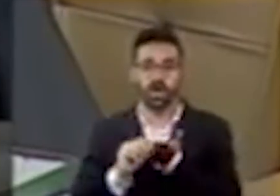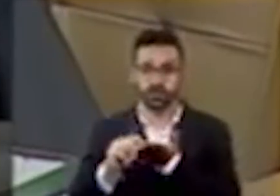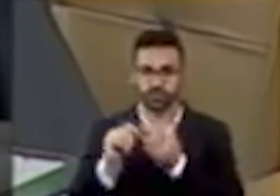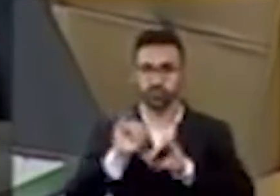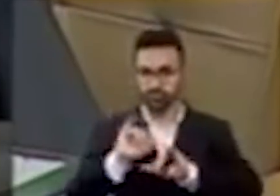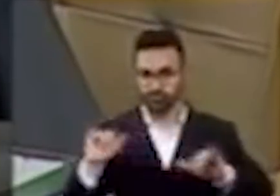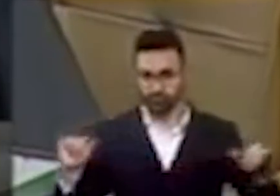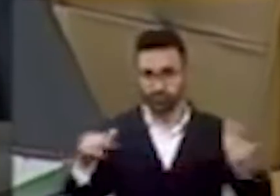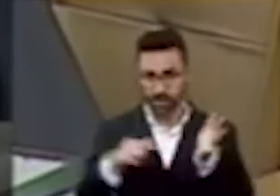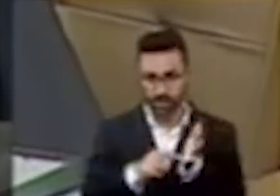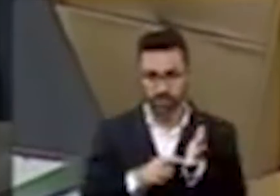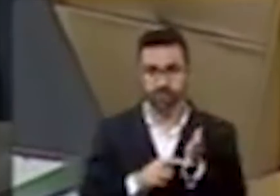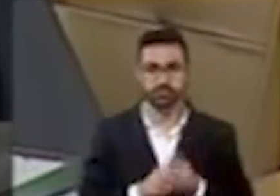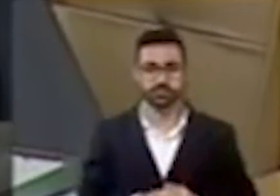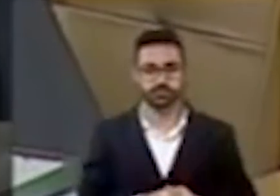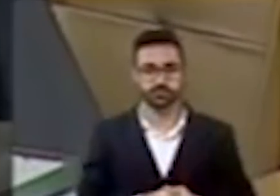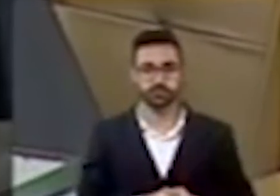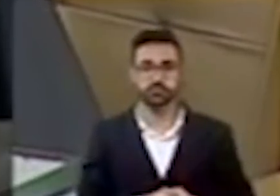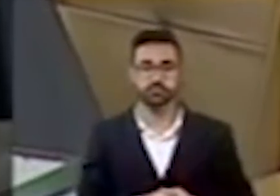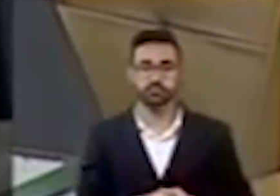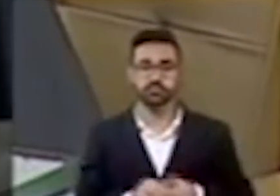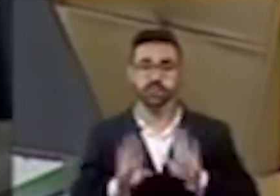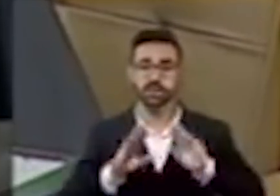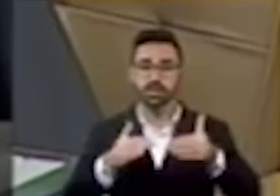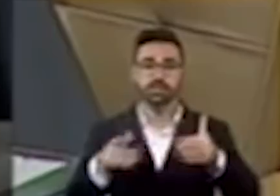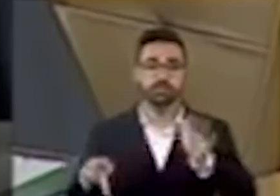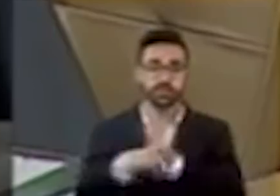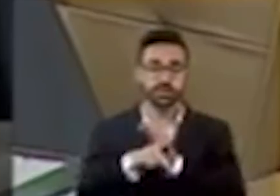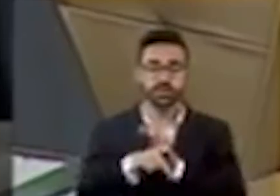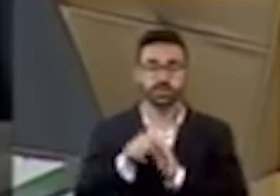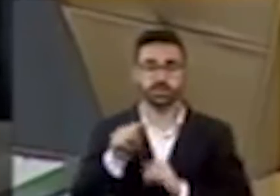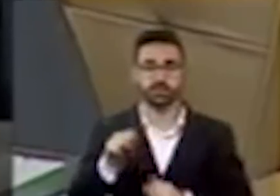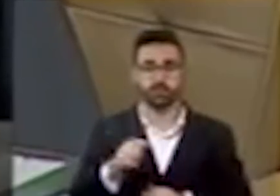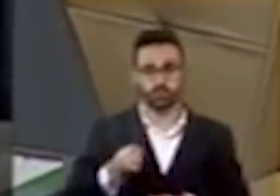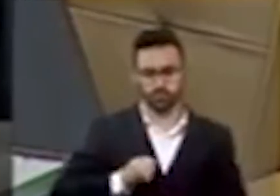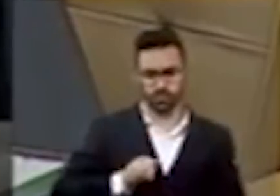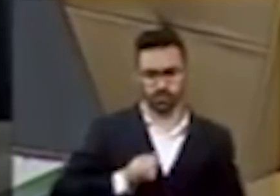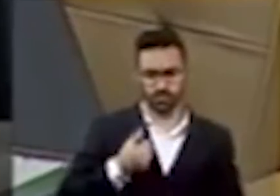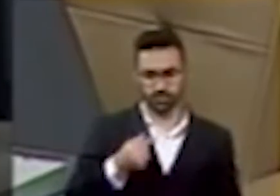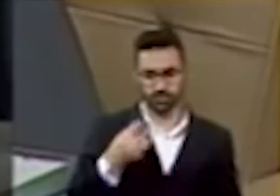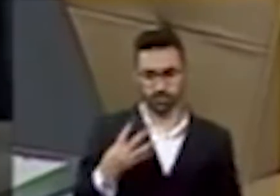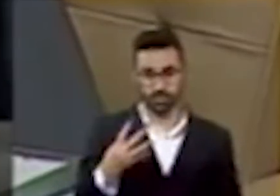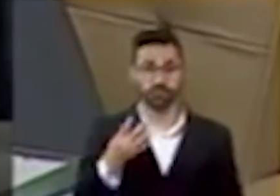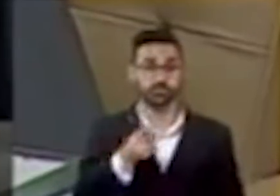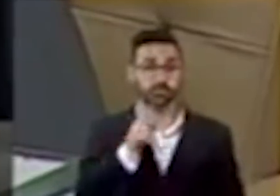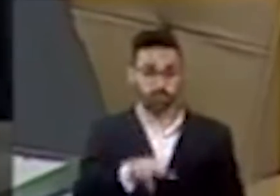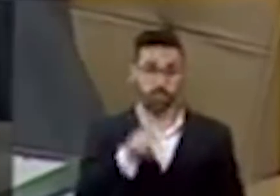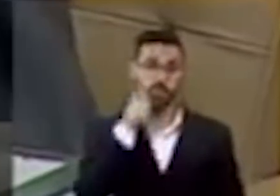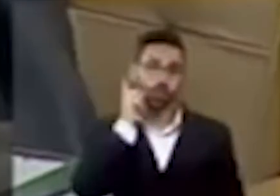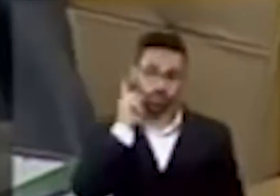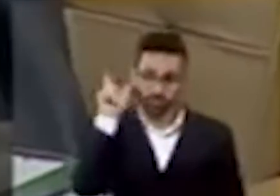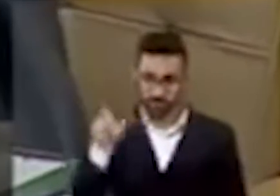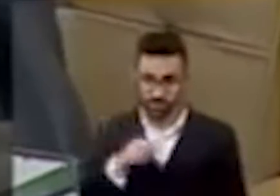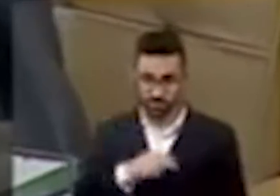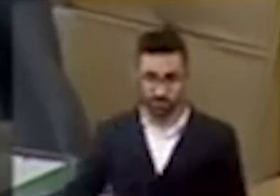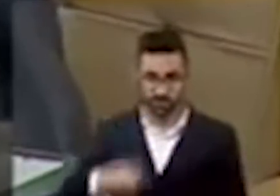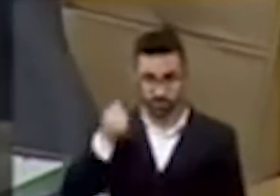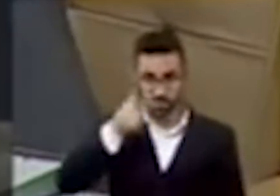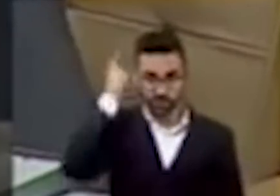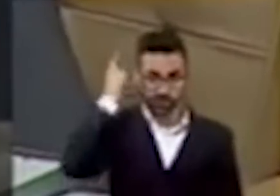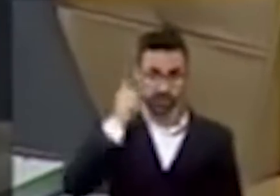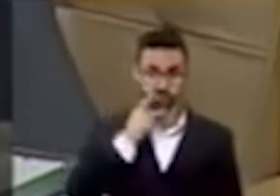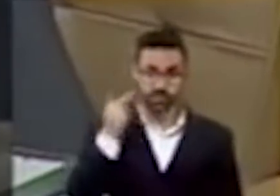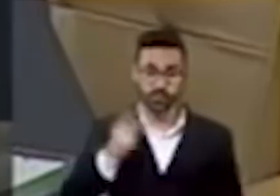Federalist Papers, especificamente o de número 74, a que ontem se referiu o ministro Alexandre e